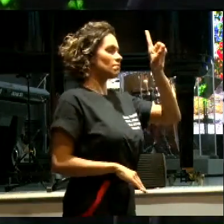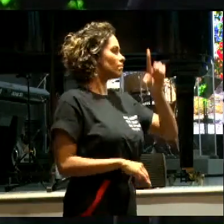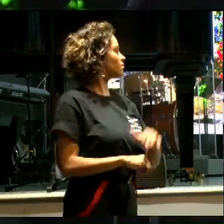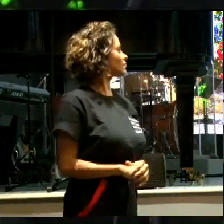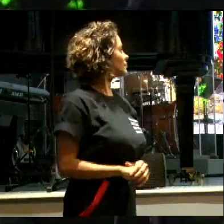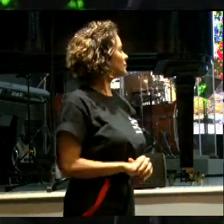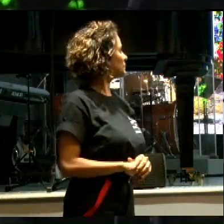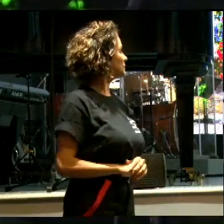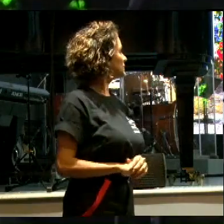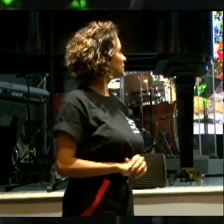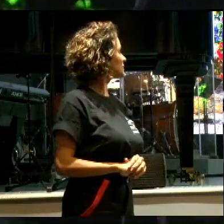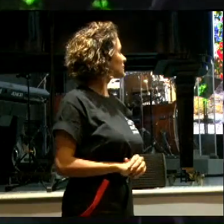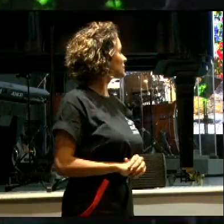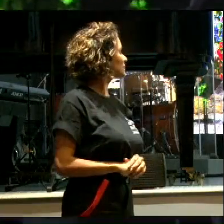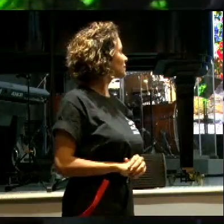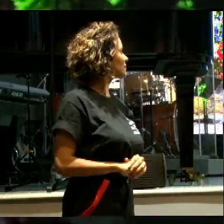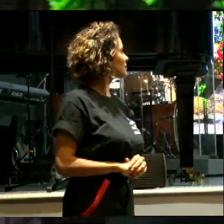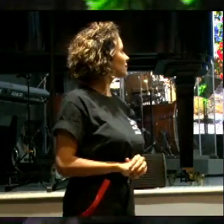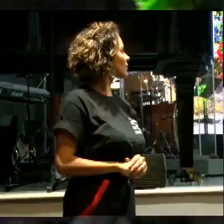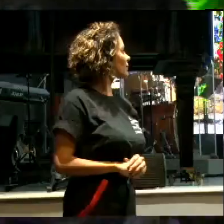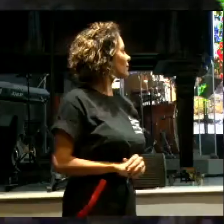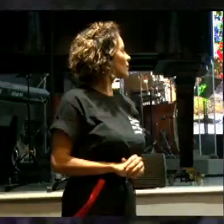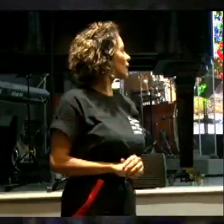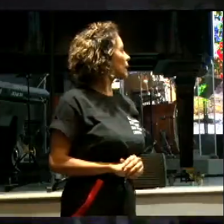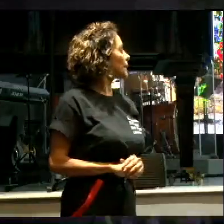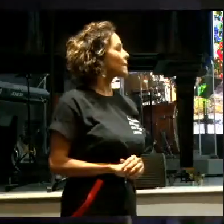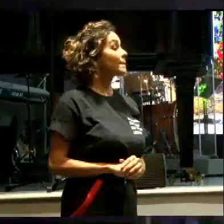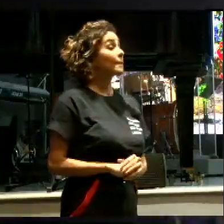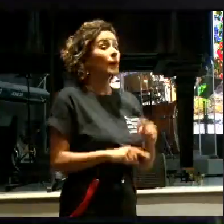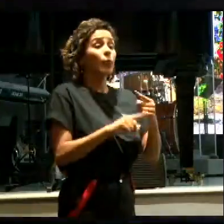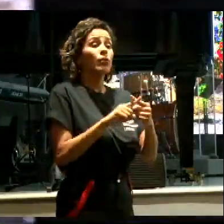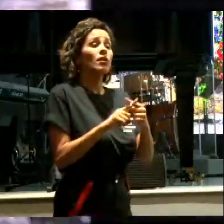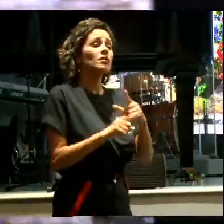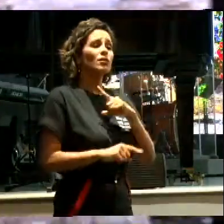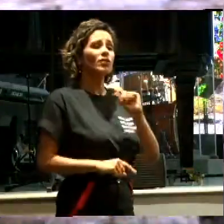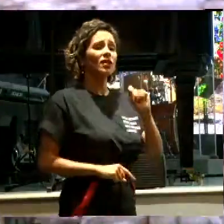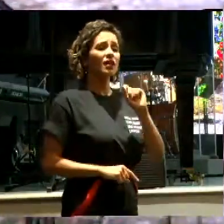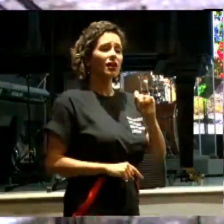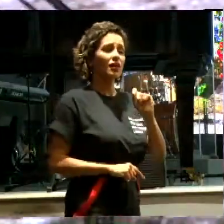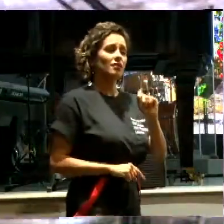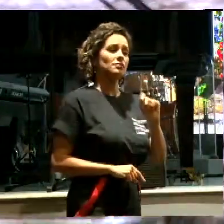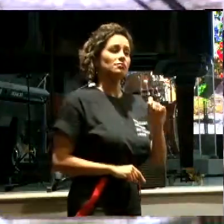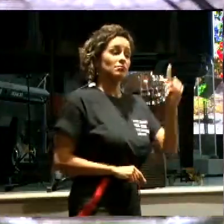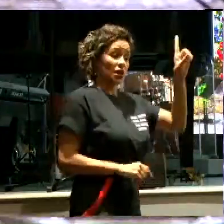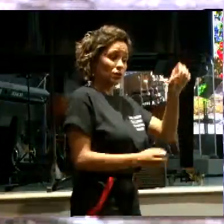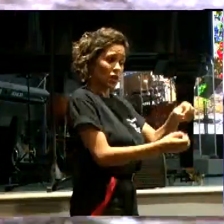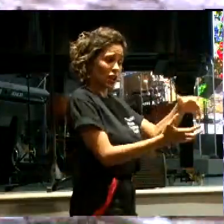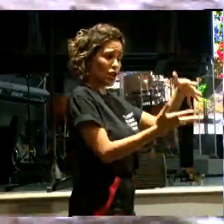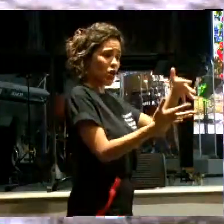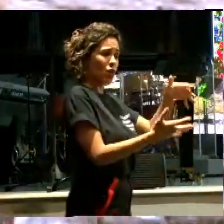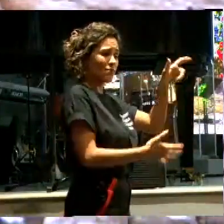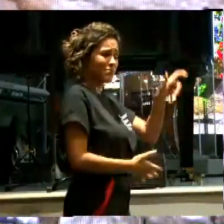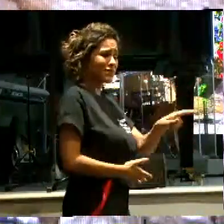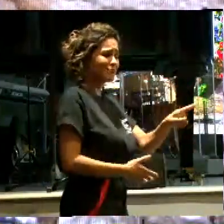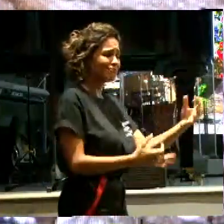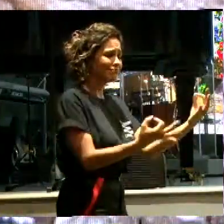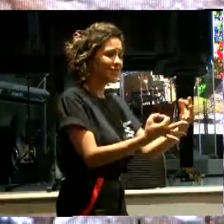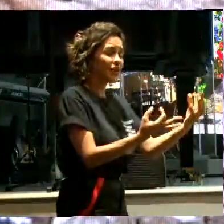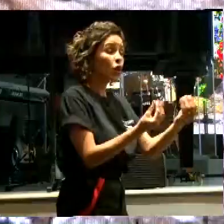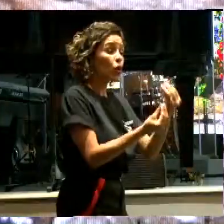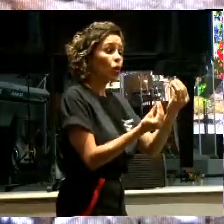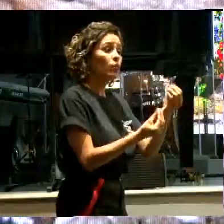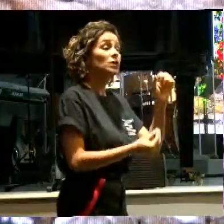Porque uma criação, ela só pode ser plena quando ela está debaixo da cobertura do seu